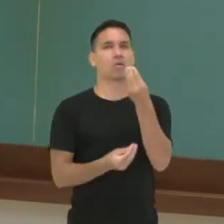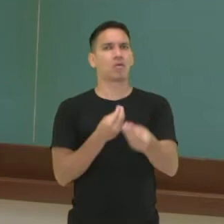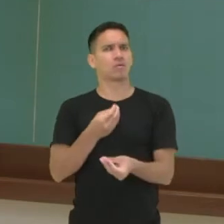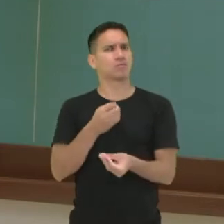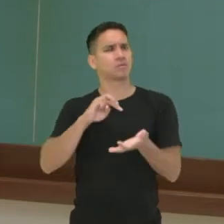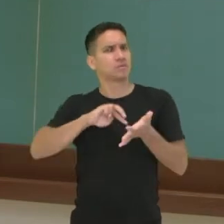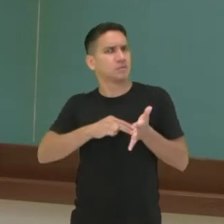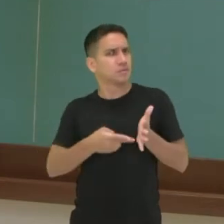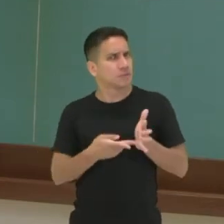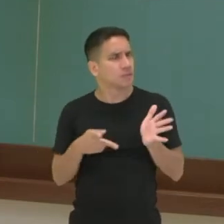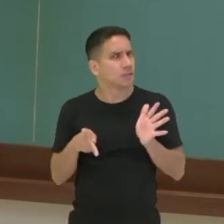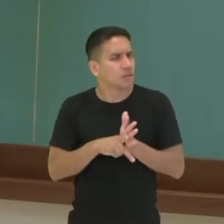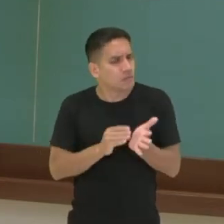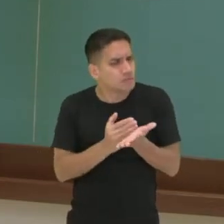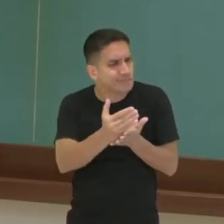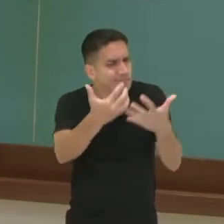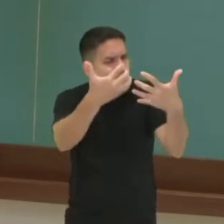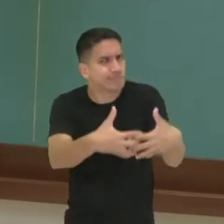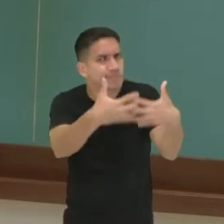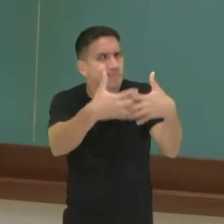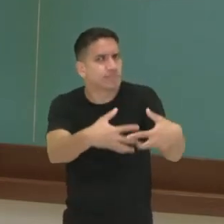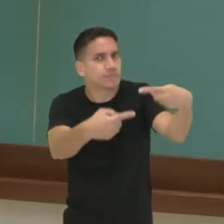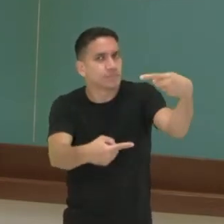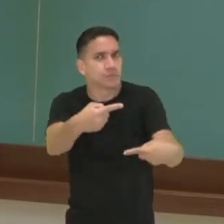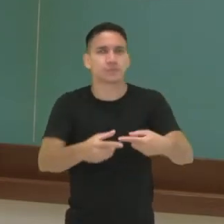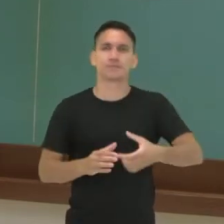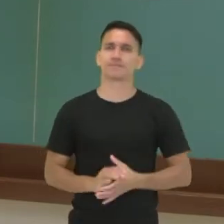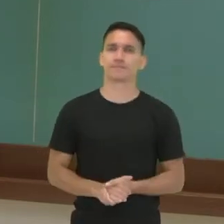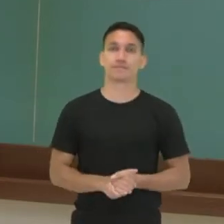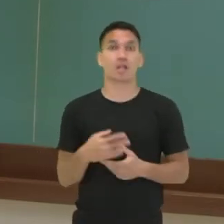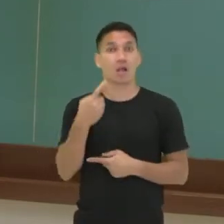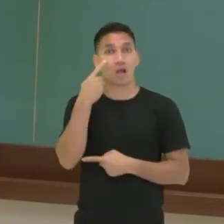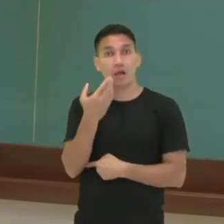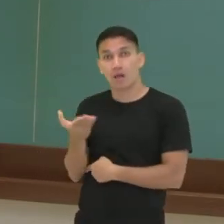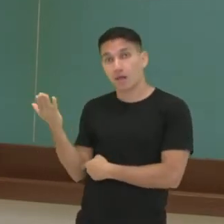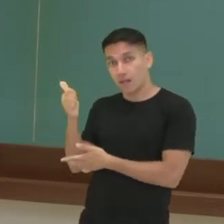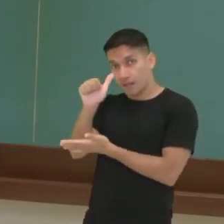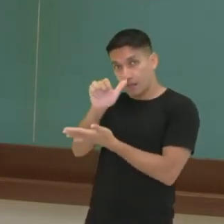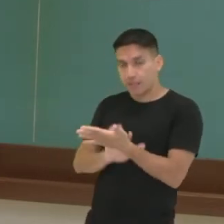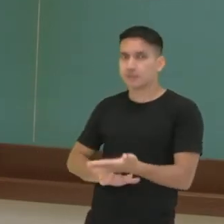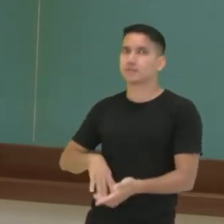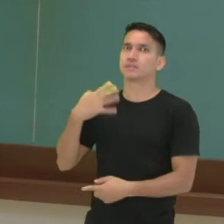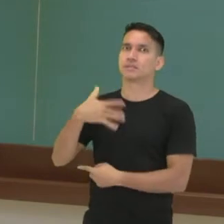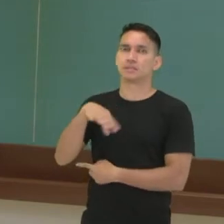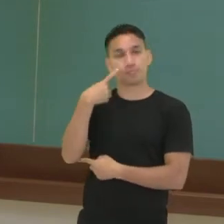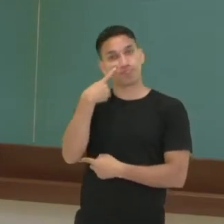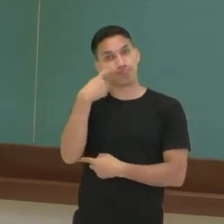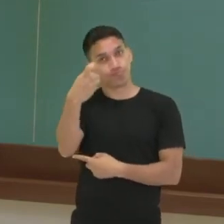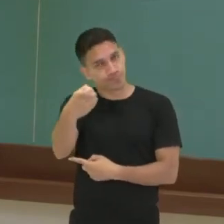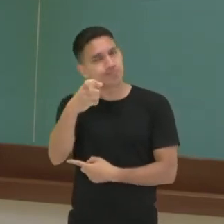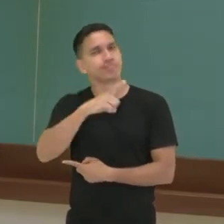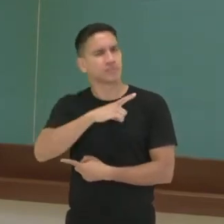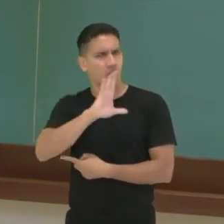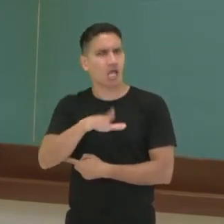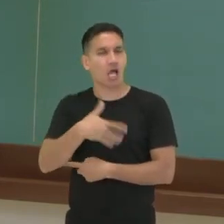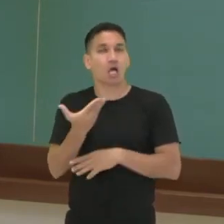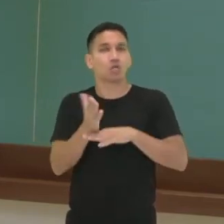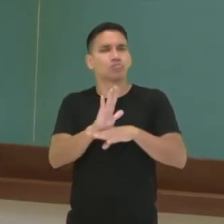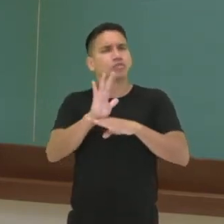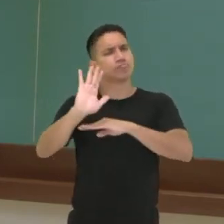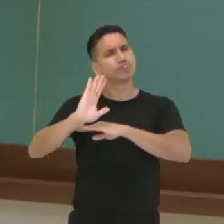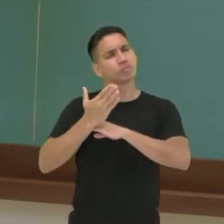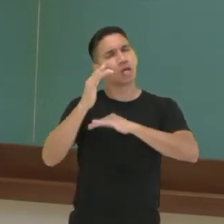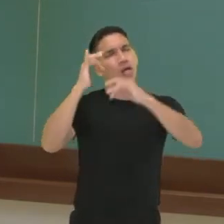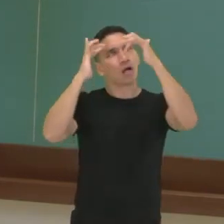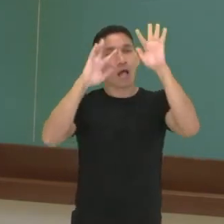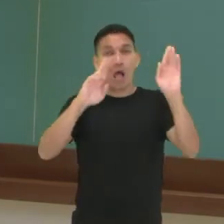é a política. Vejam só essa atividade aqui que é muito interessante para a gente pensar a